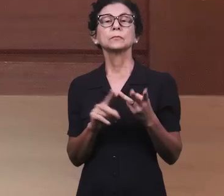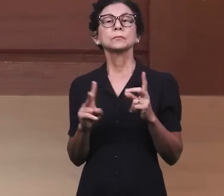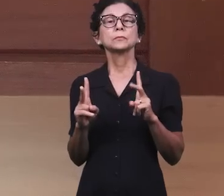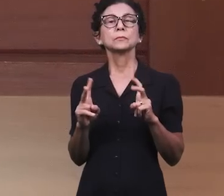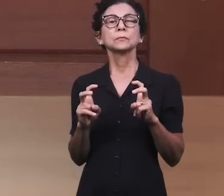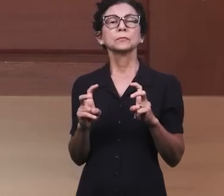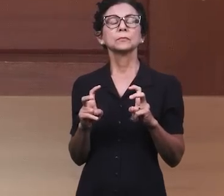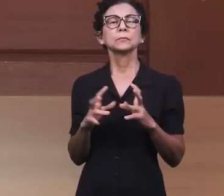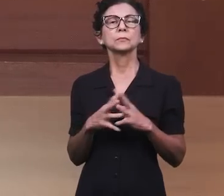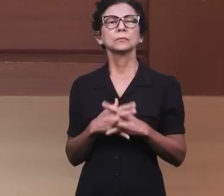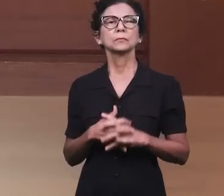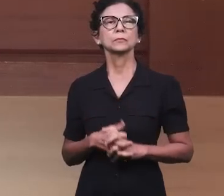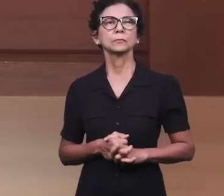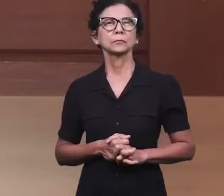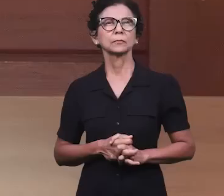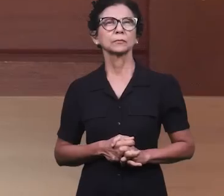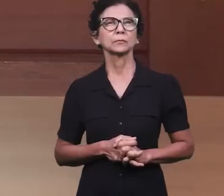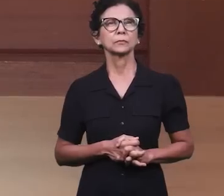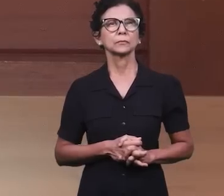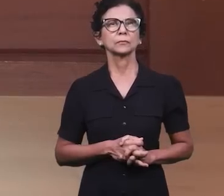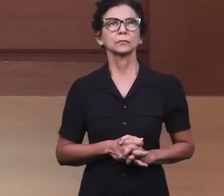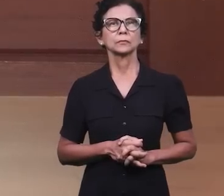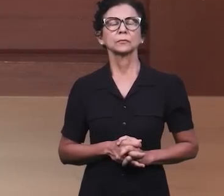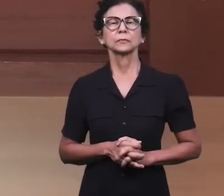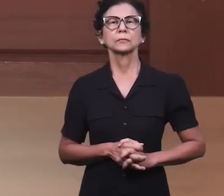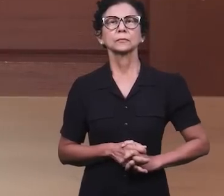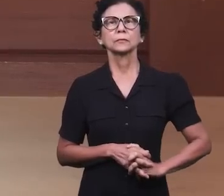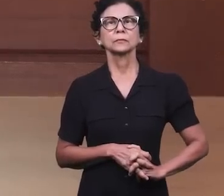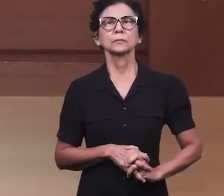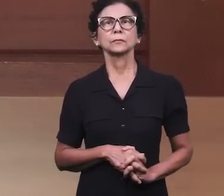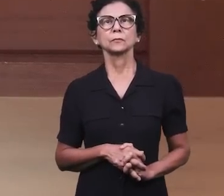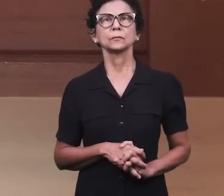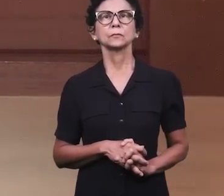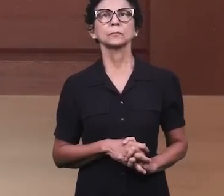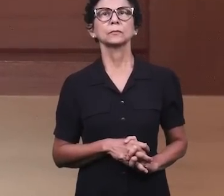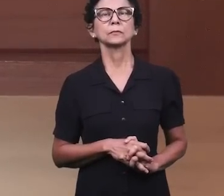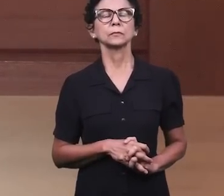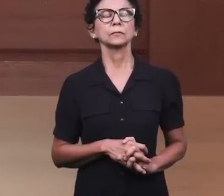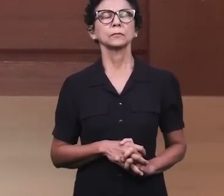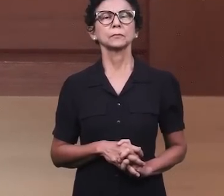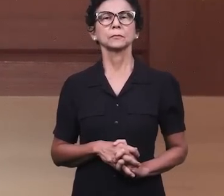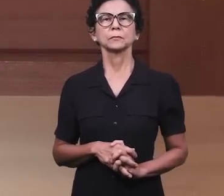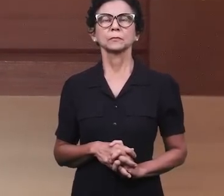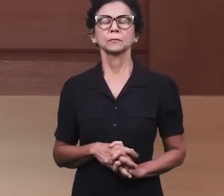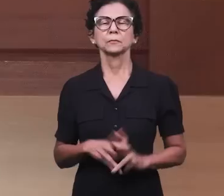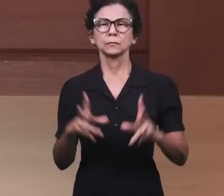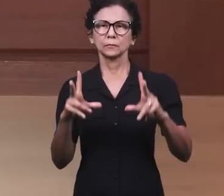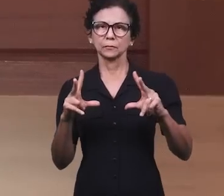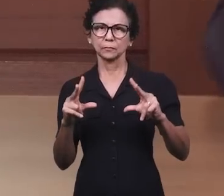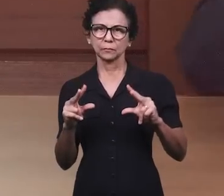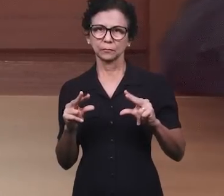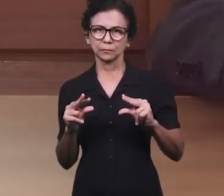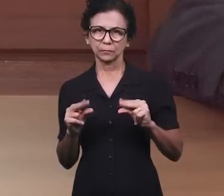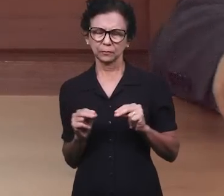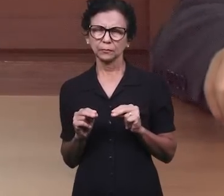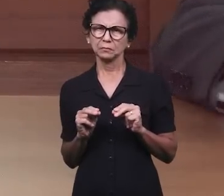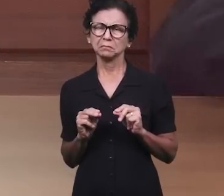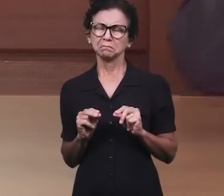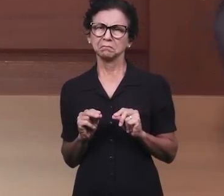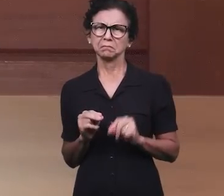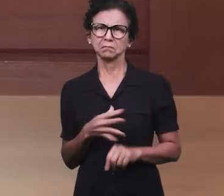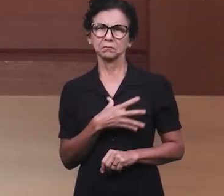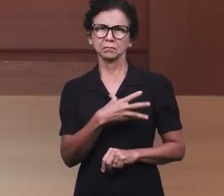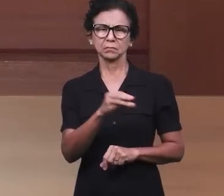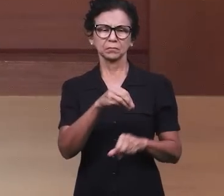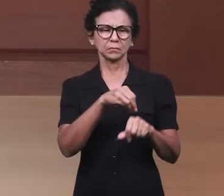o assunto que nós vamos ver neste episódio é sobre a transmissão da herança. É um assunto muito importante.